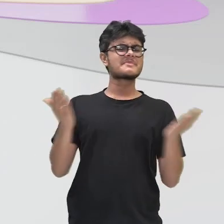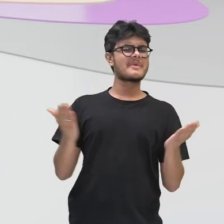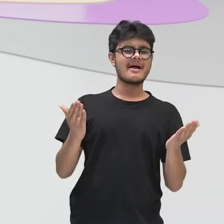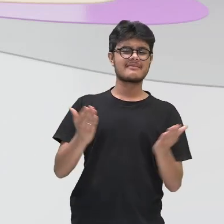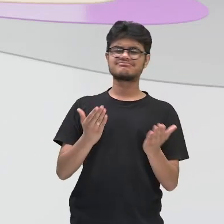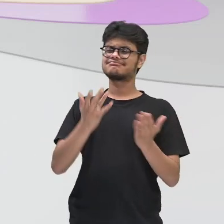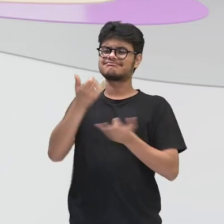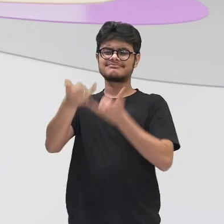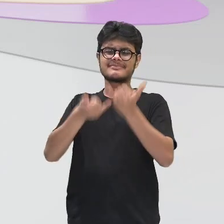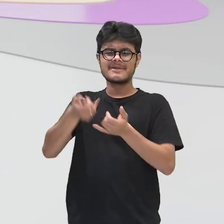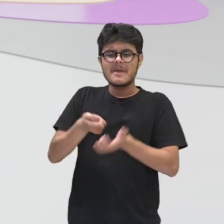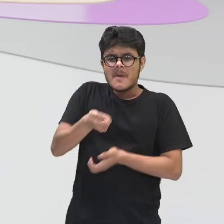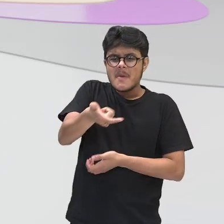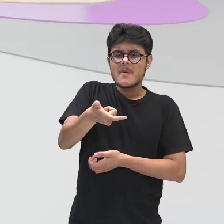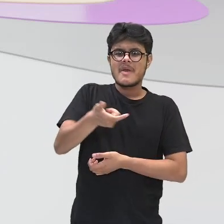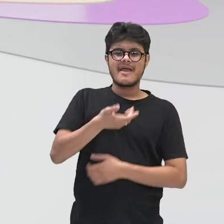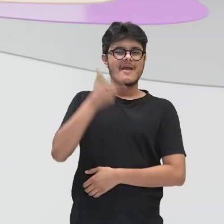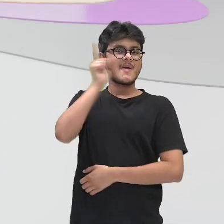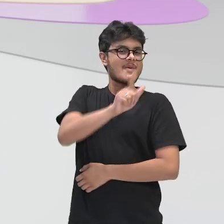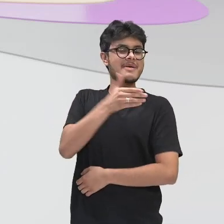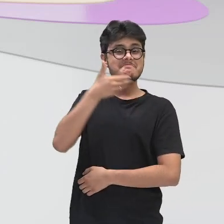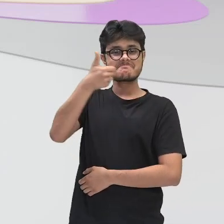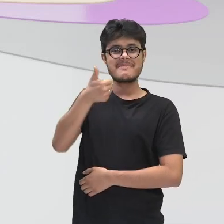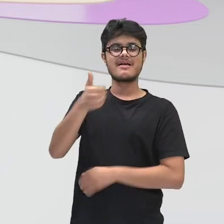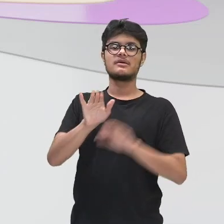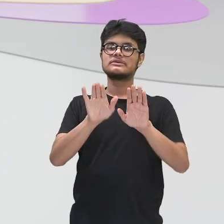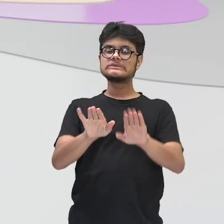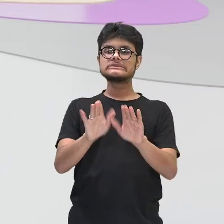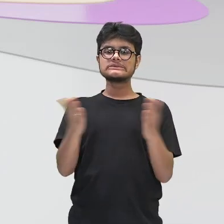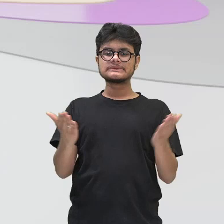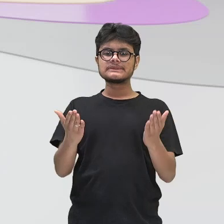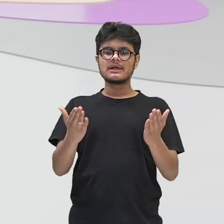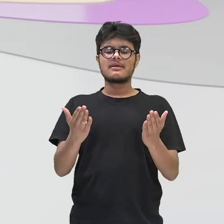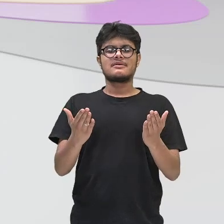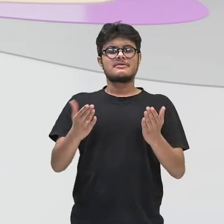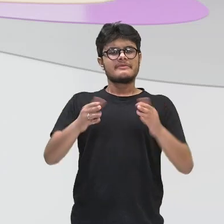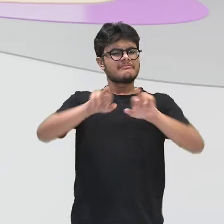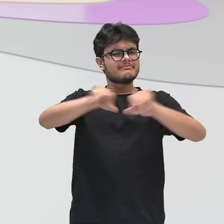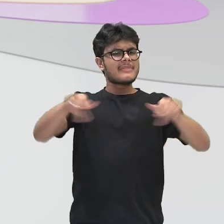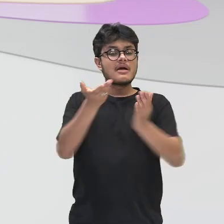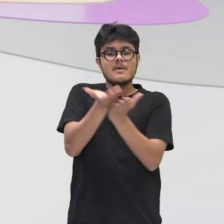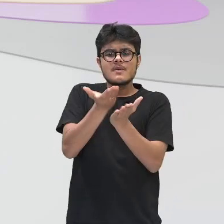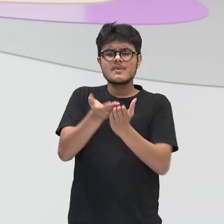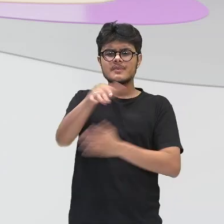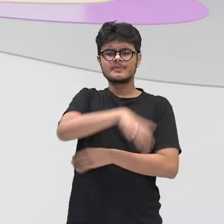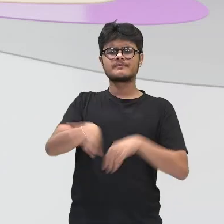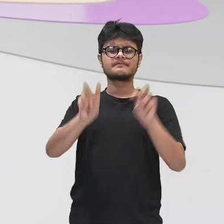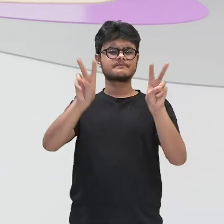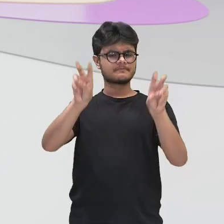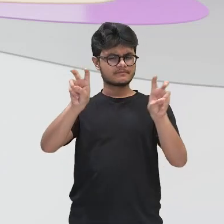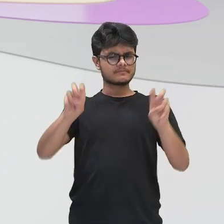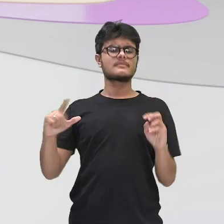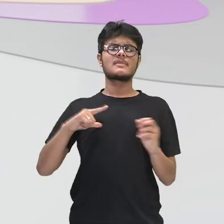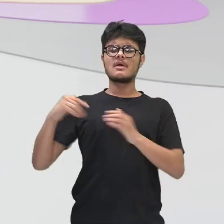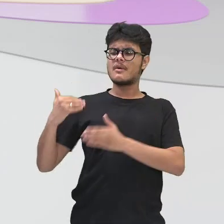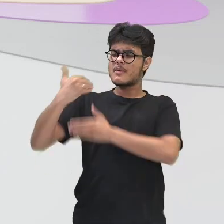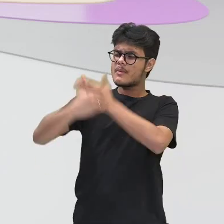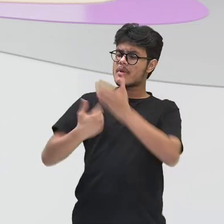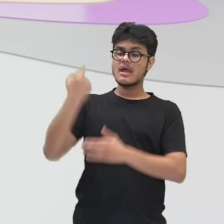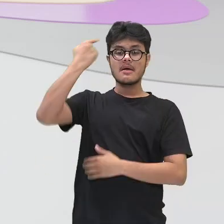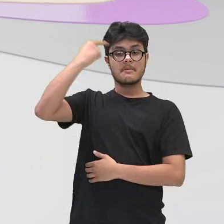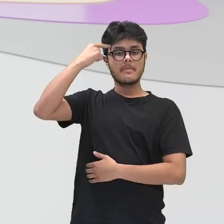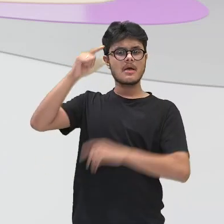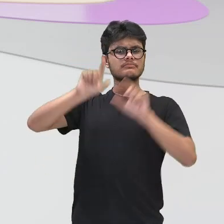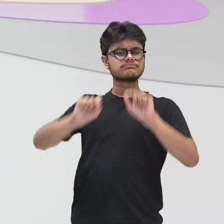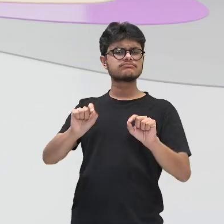jogadas seriam aí mais favoráveis, né? E aí vários estudos, né, empenharam-se em desenvolver uma fórmula